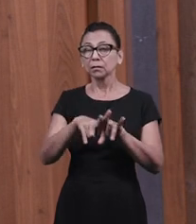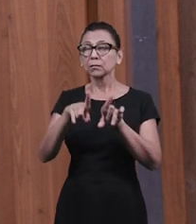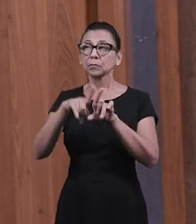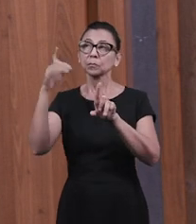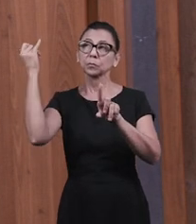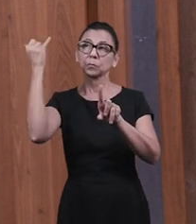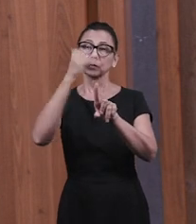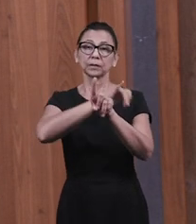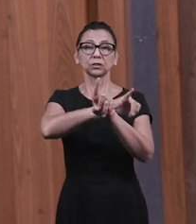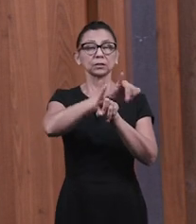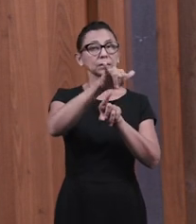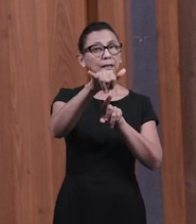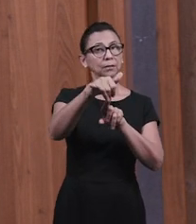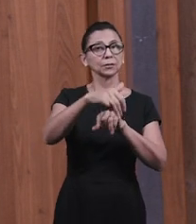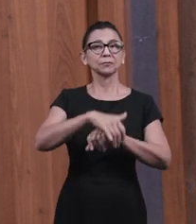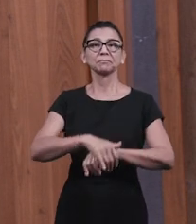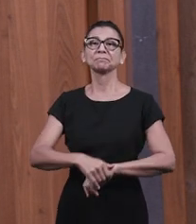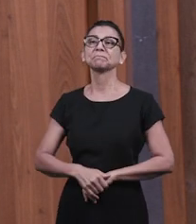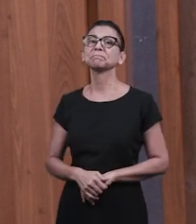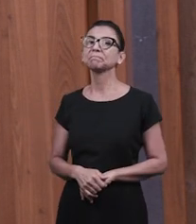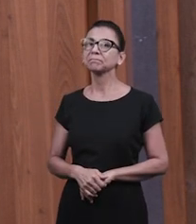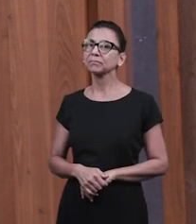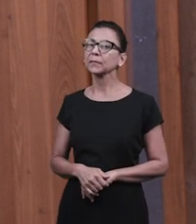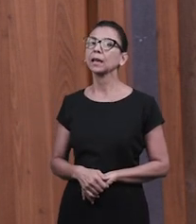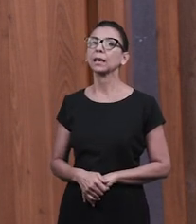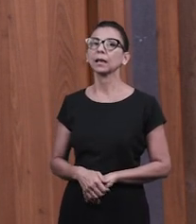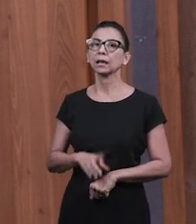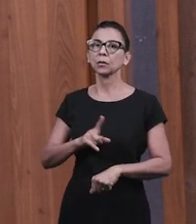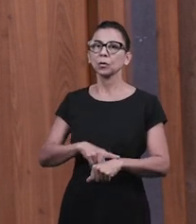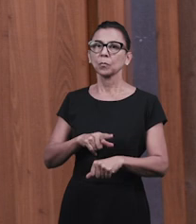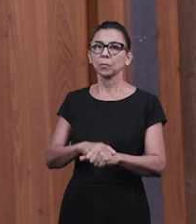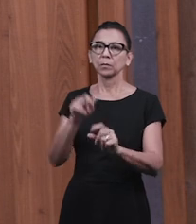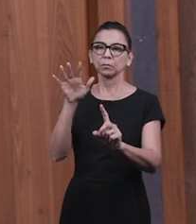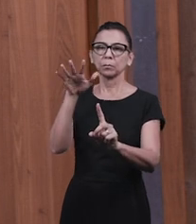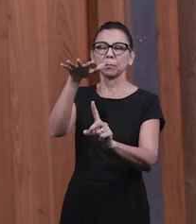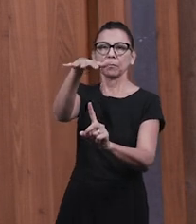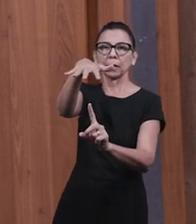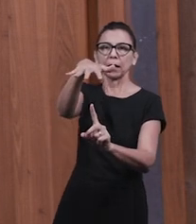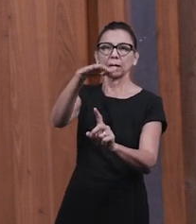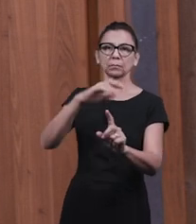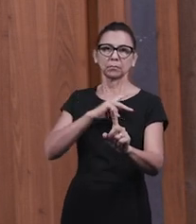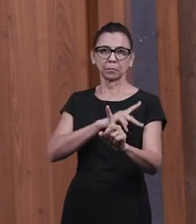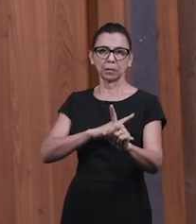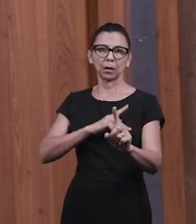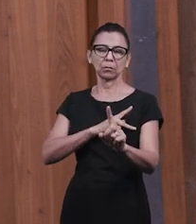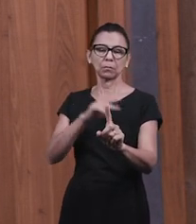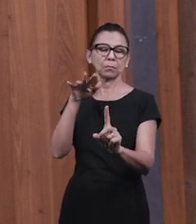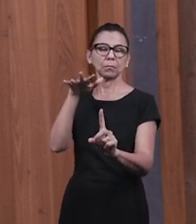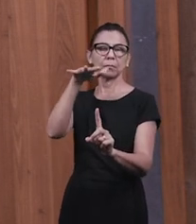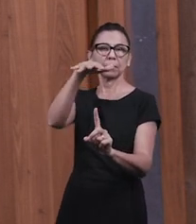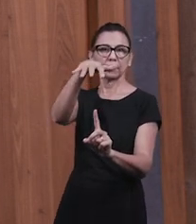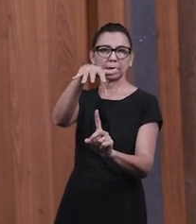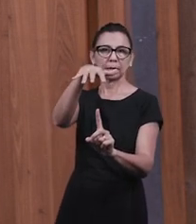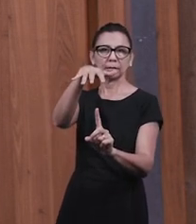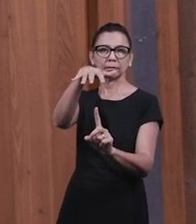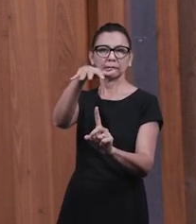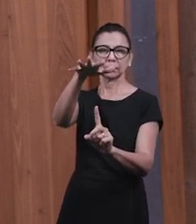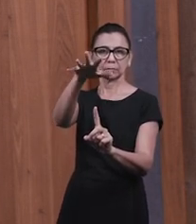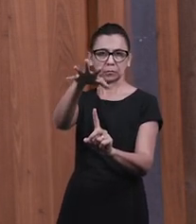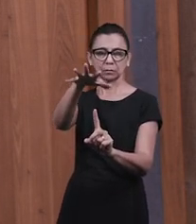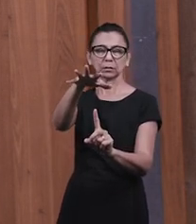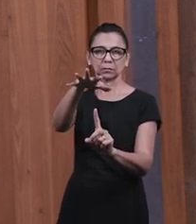Senhor Jesus para você também. Era realmente do ato da imposição de mãos ali, quando Paulo, em Atos capítulo